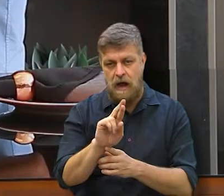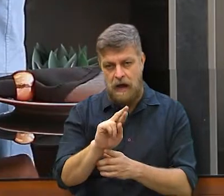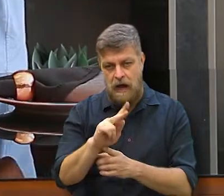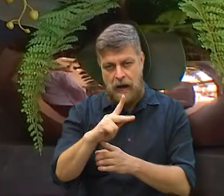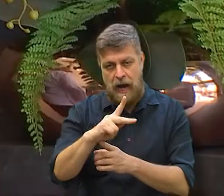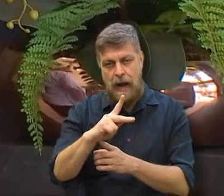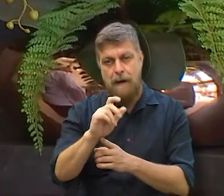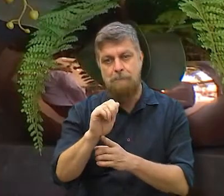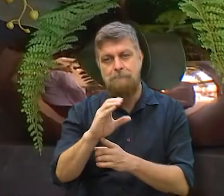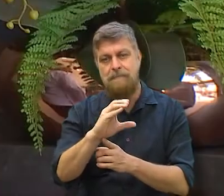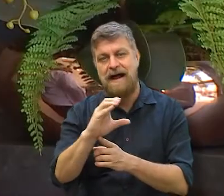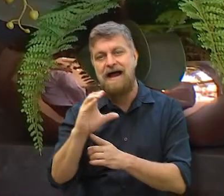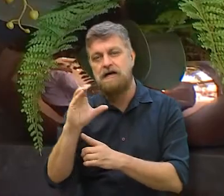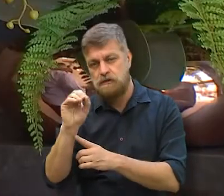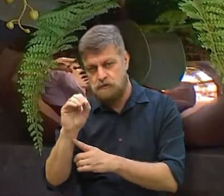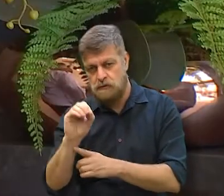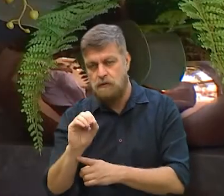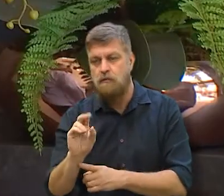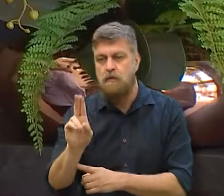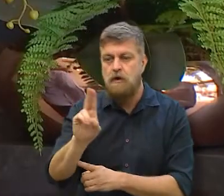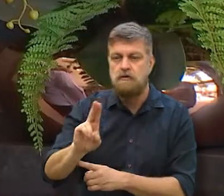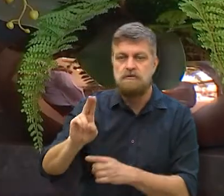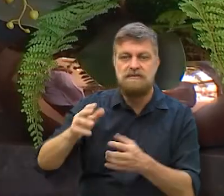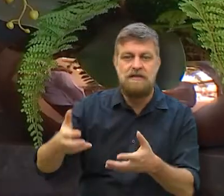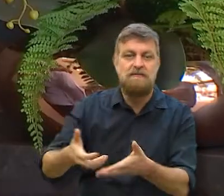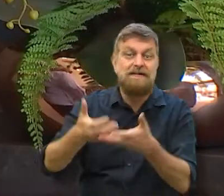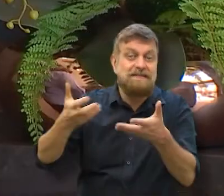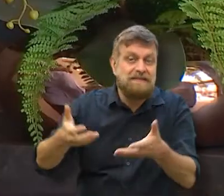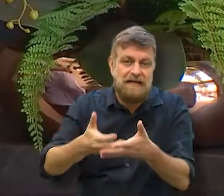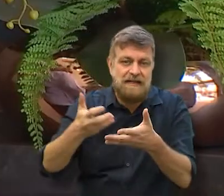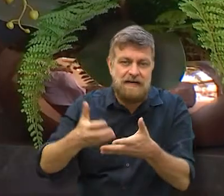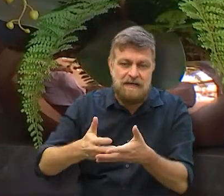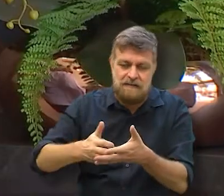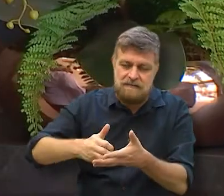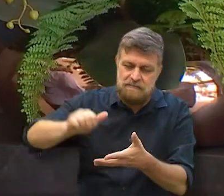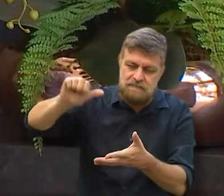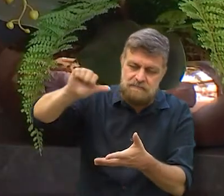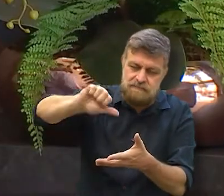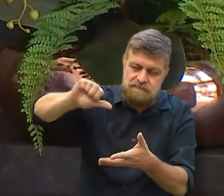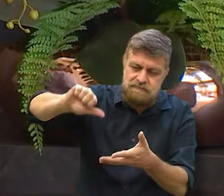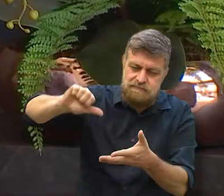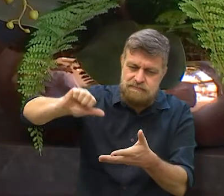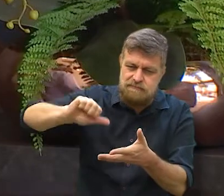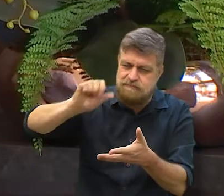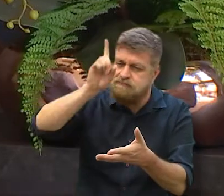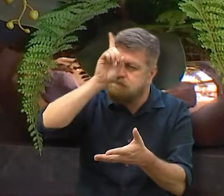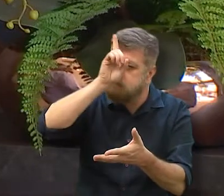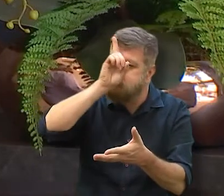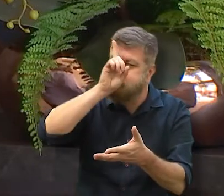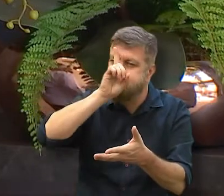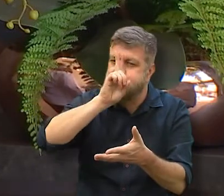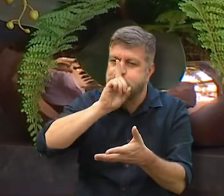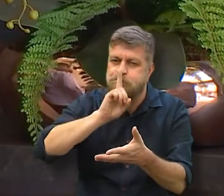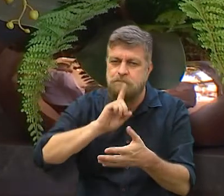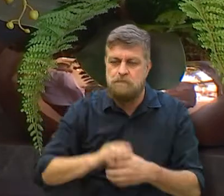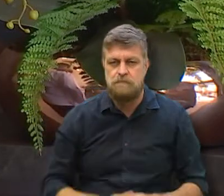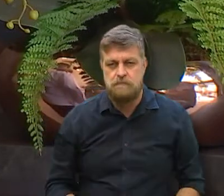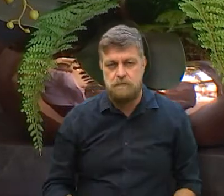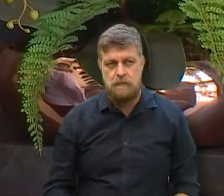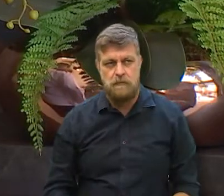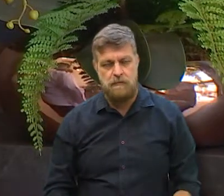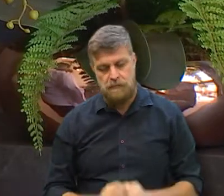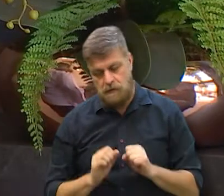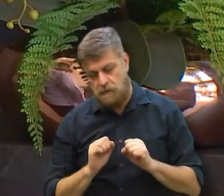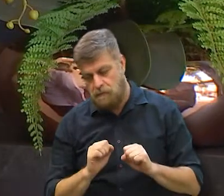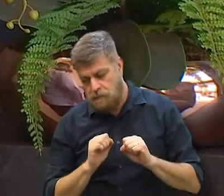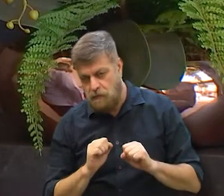carpaccio. Mas você pode usar ele na salada, né? Uma salada de folhas, né?